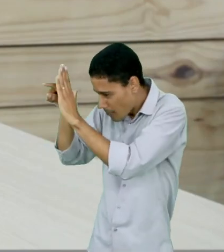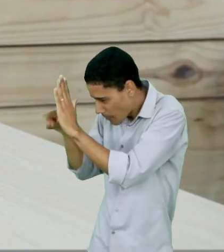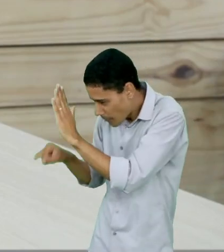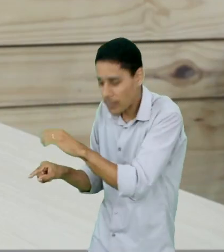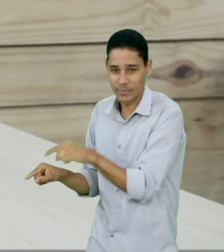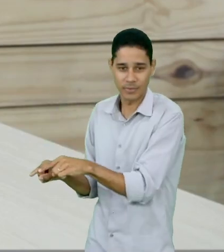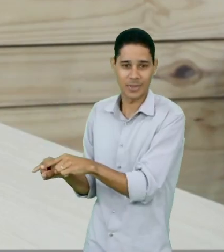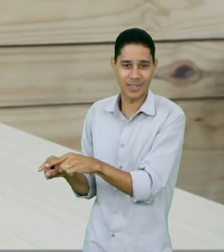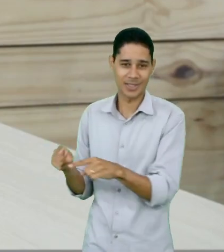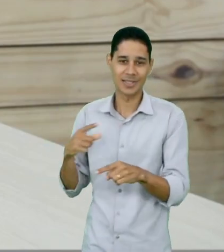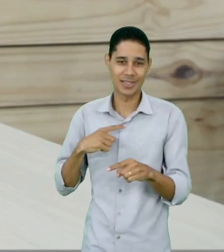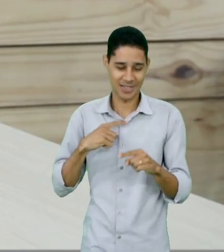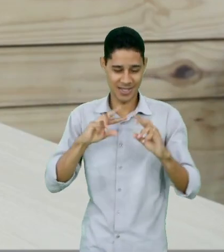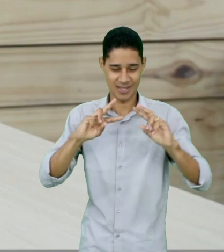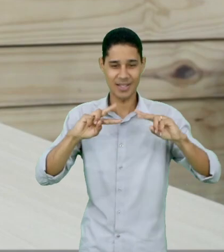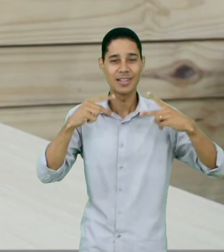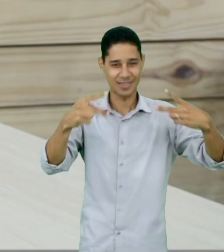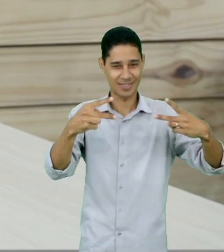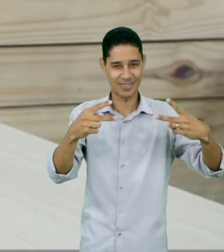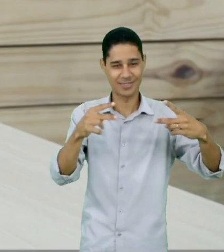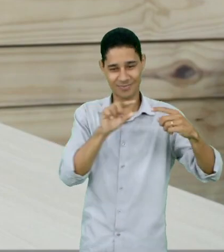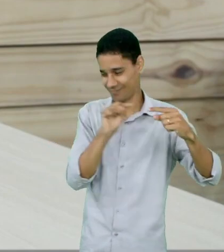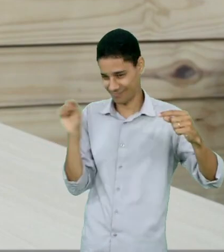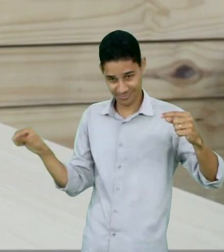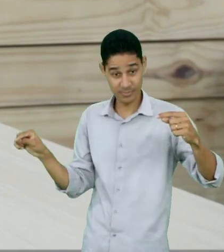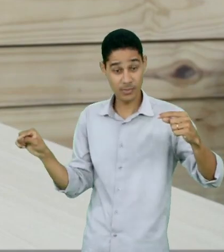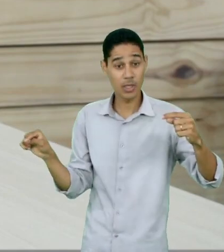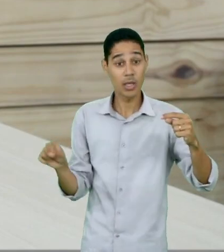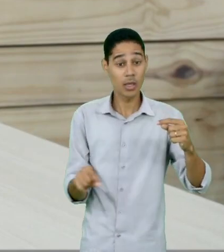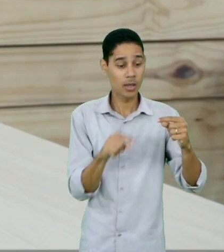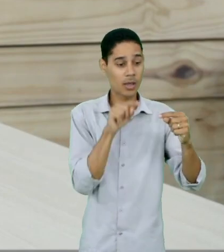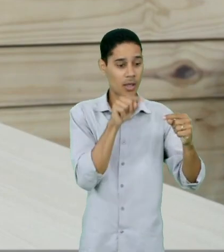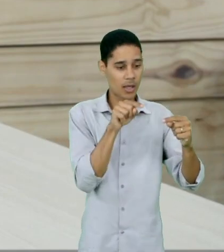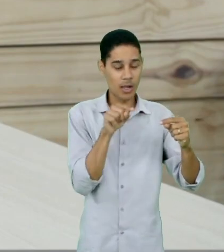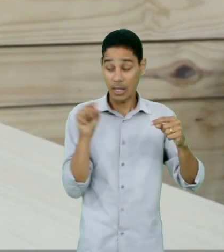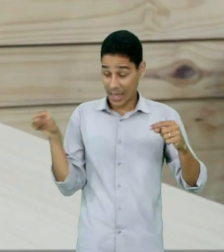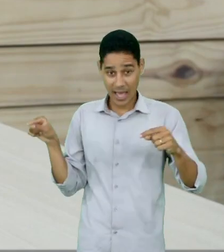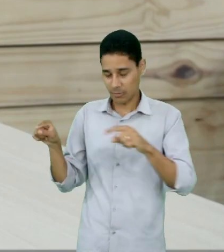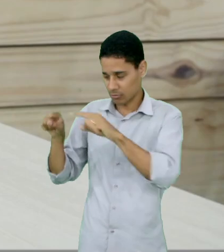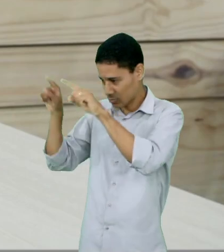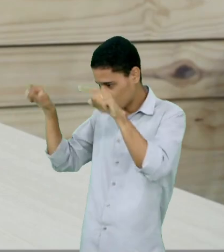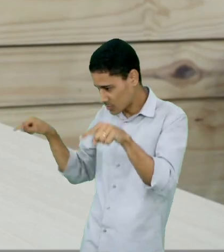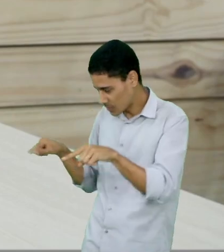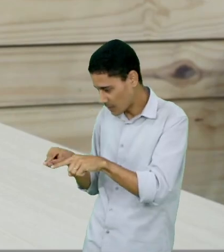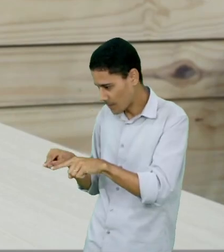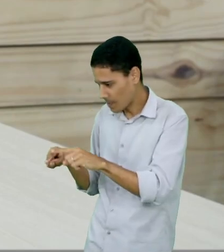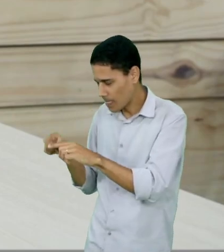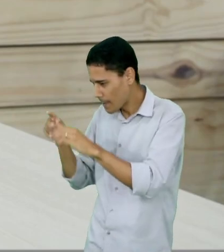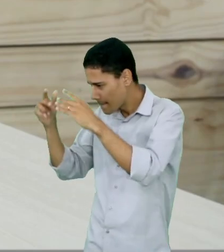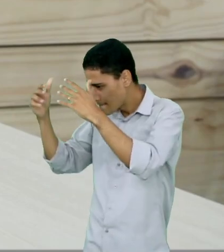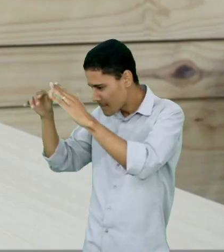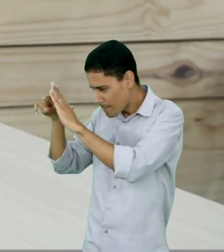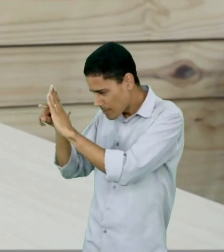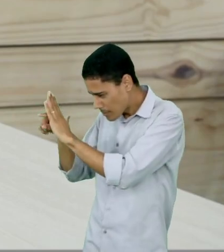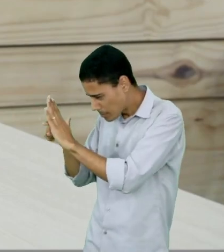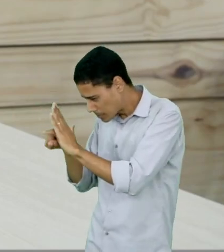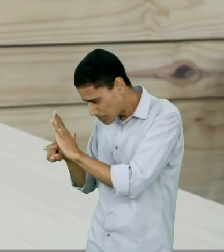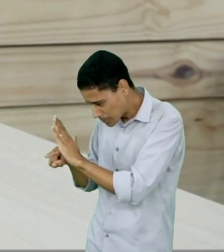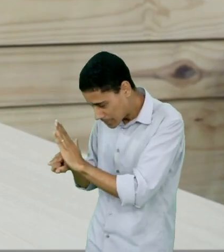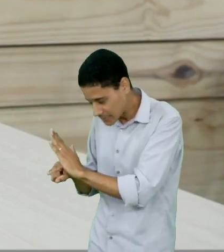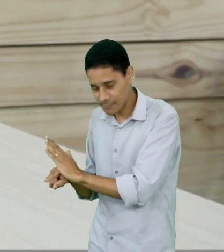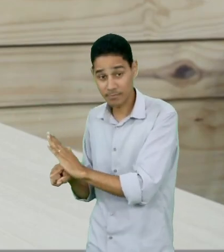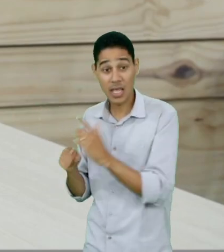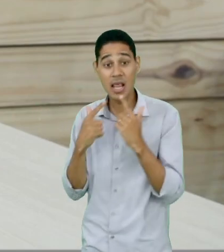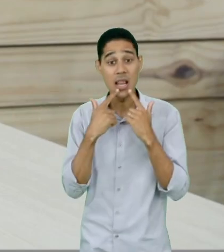referência do link. E o servidor faz esse processo, tá? Ele, independente da linguagem que